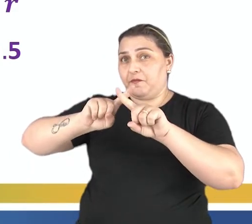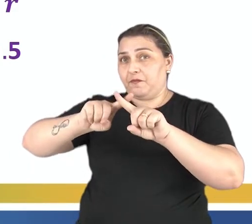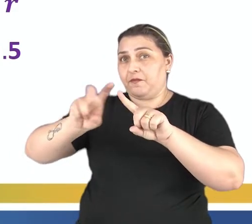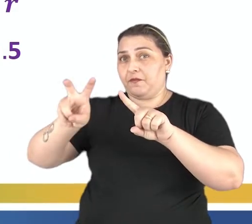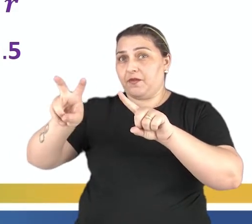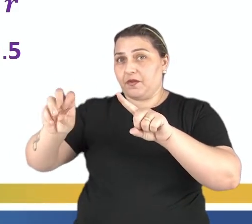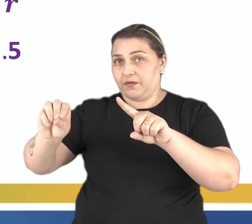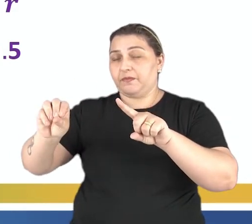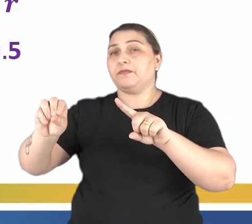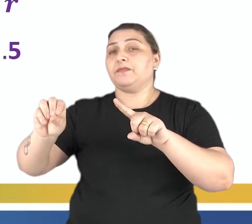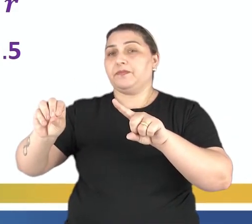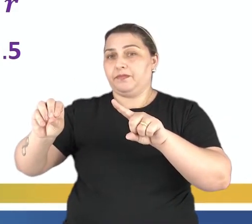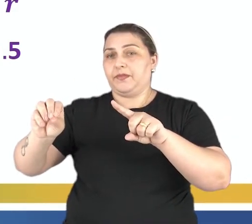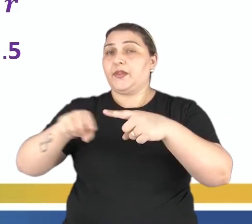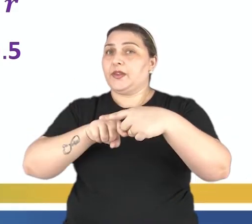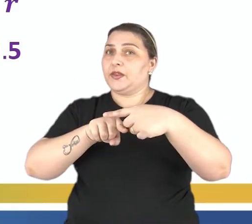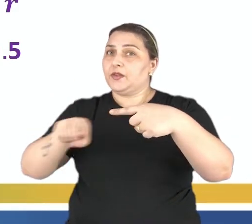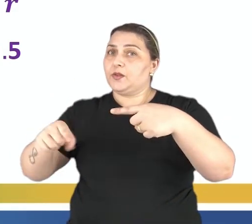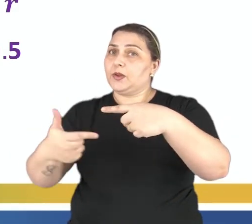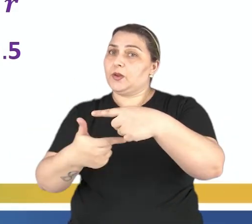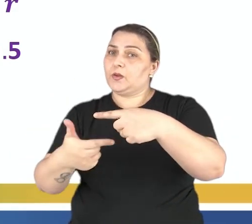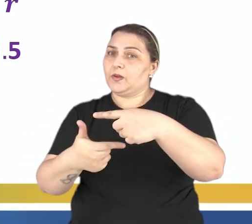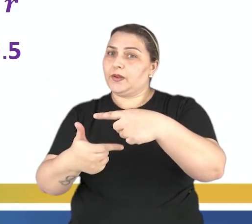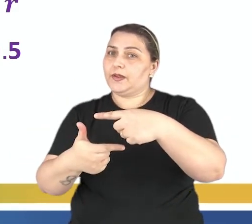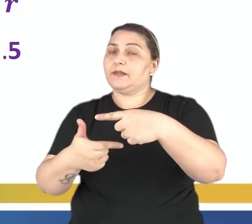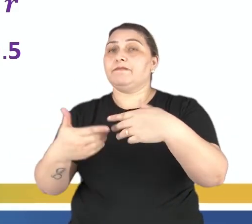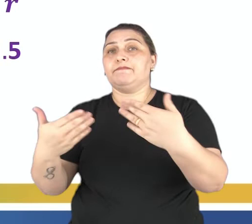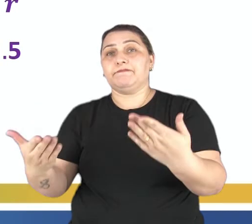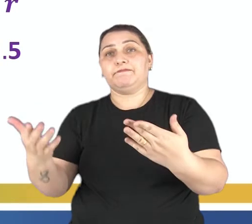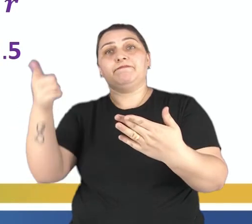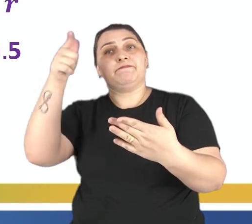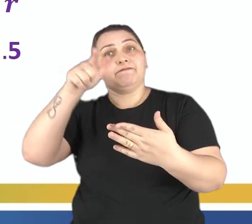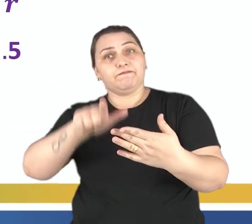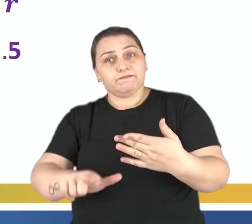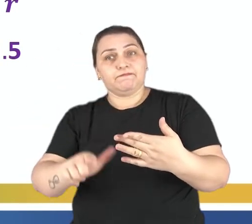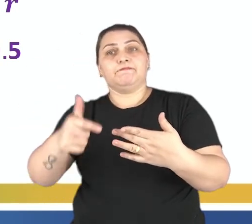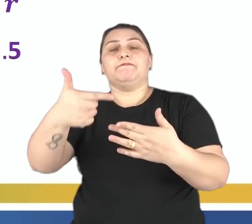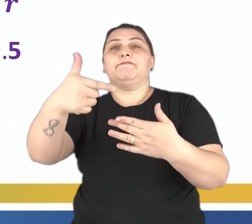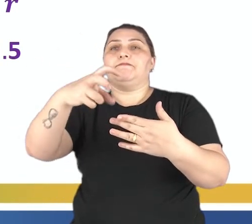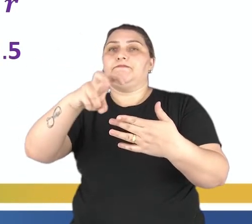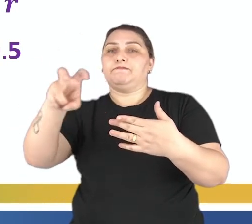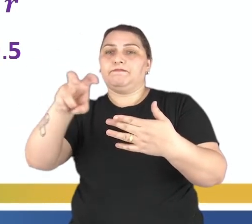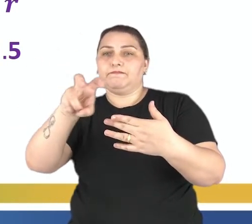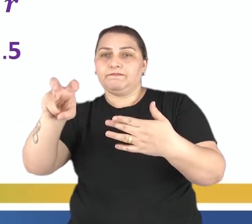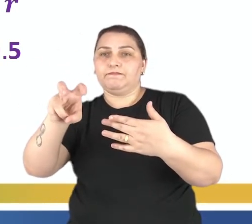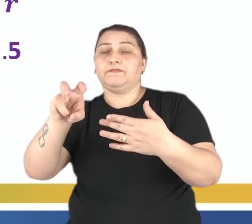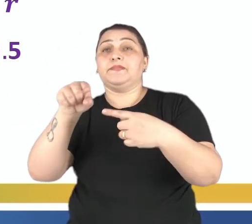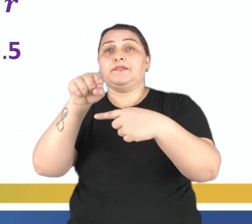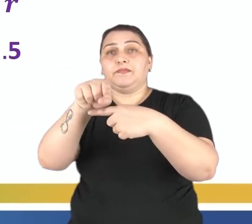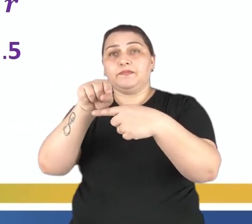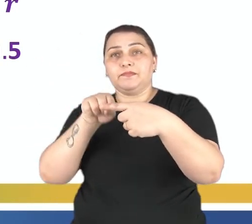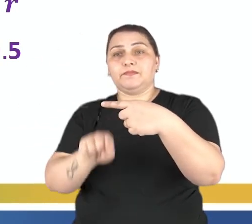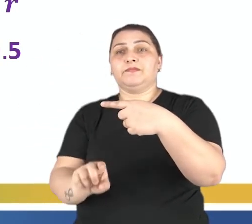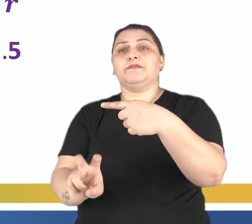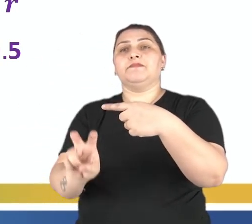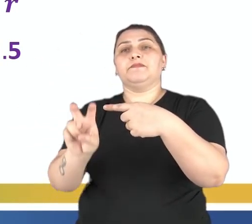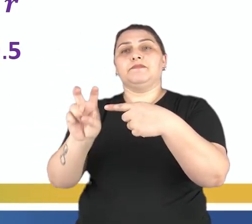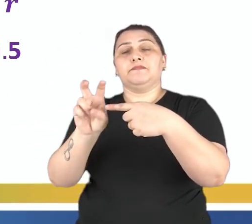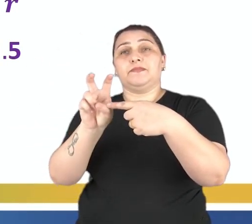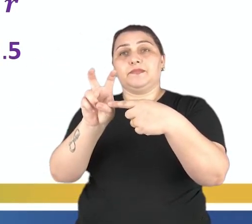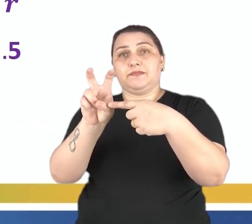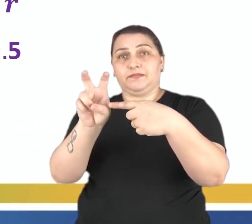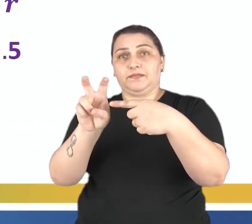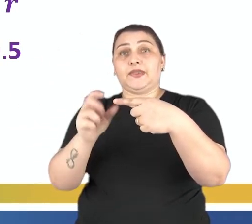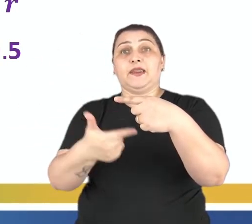250, vezes 50 sobre 2. Repetimos 255 e dividimos 50